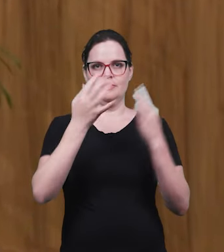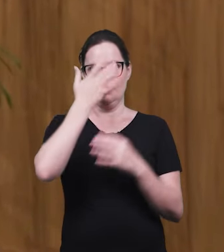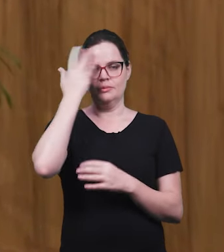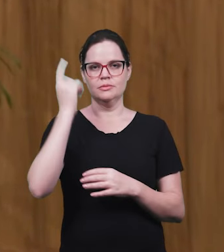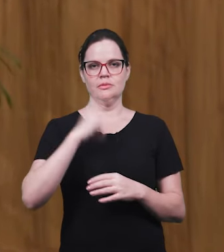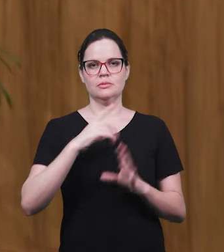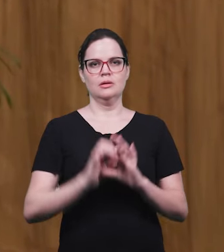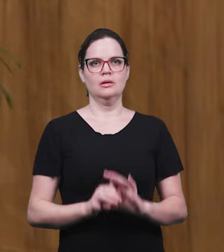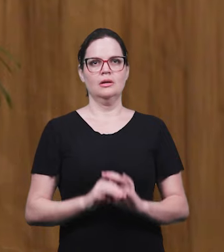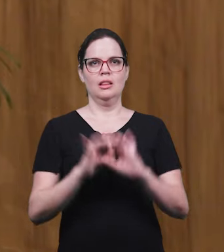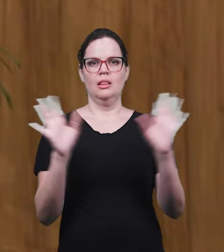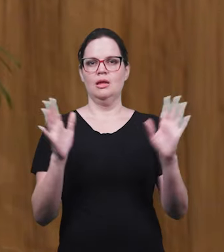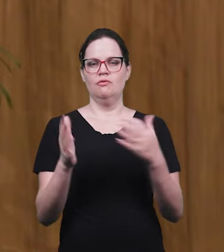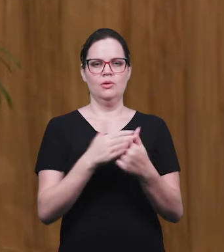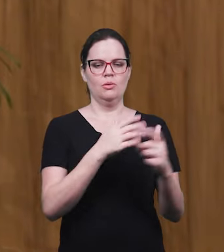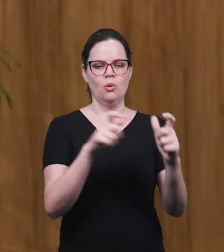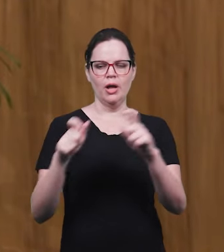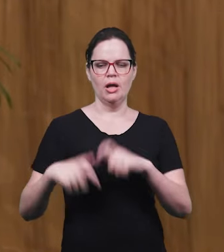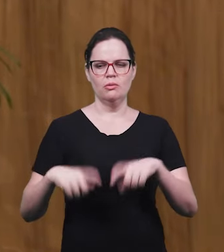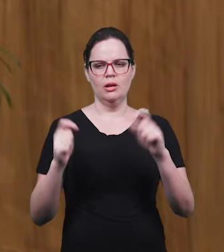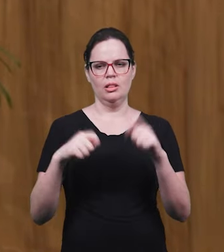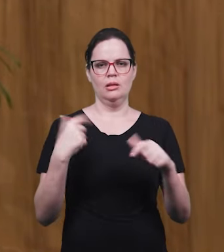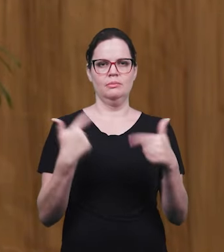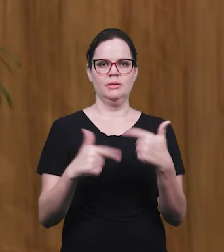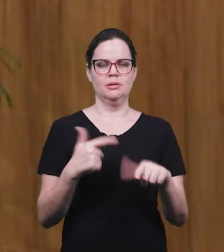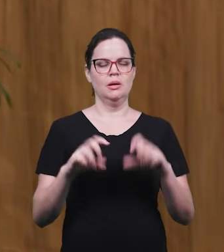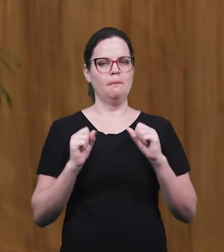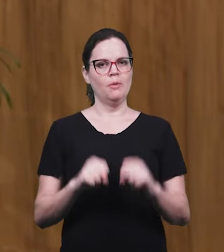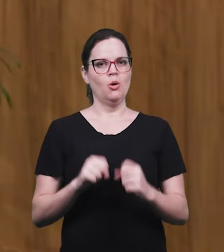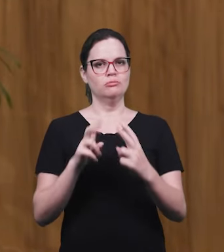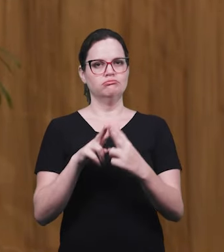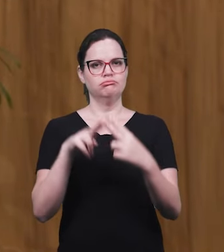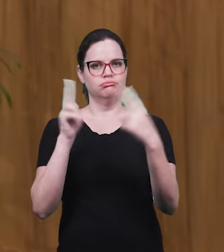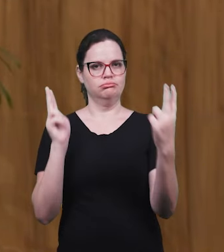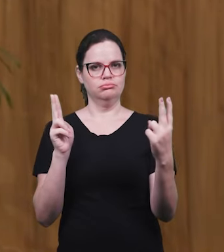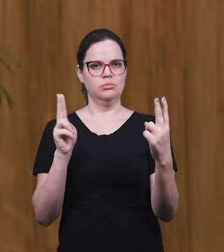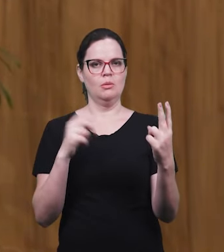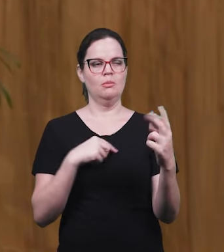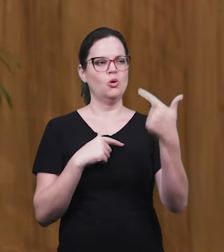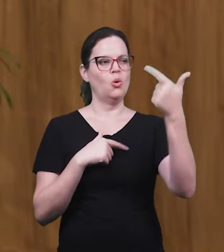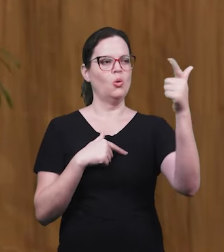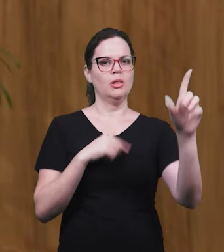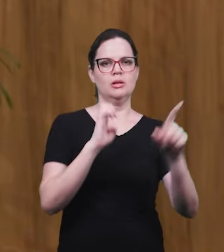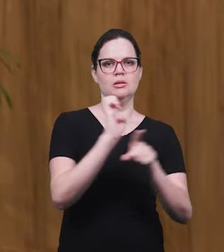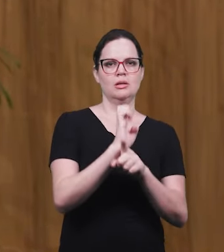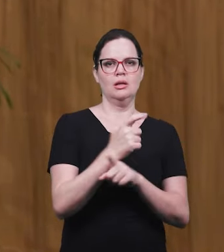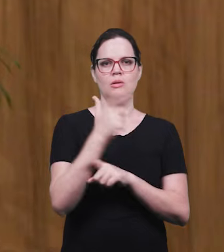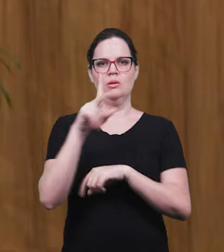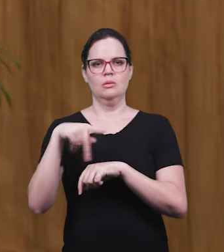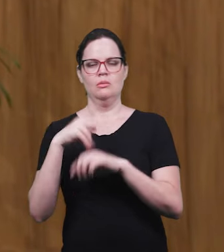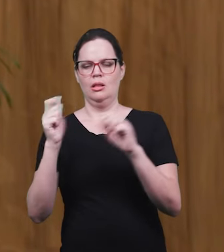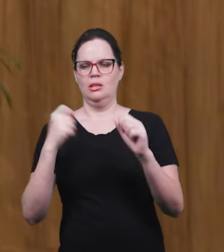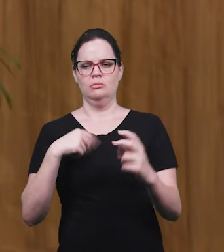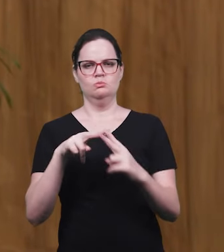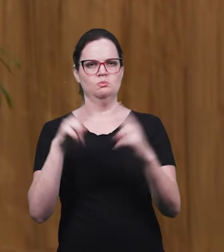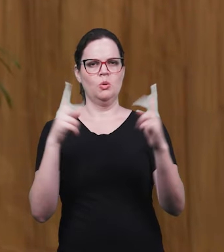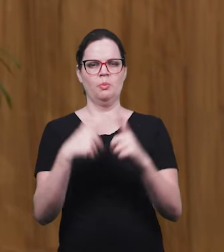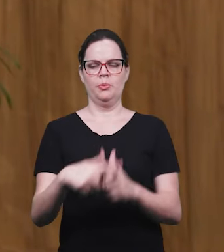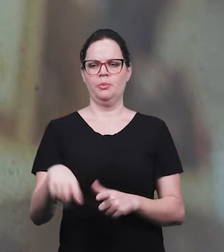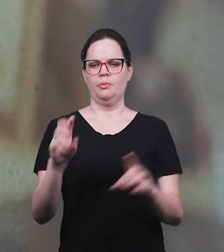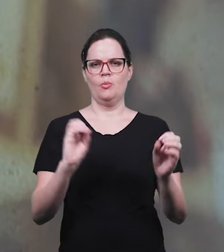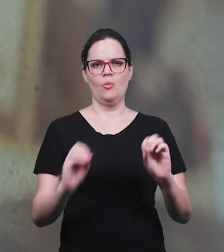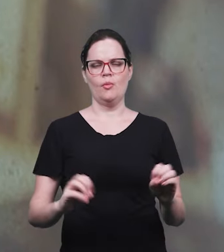uma liberdade geográfica para trabalhar. Né? Ela pode fazer um atendimento online, ela pode estar em outro estado, outro país, ela pode atender um cliente, sem problema nenhum.